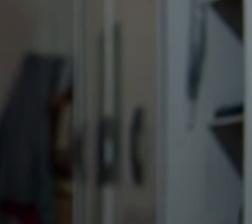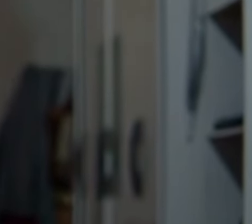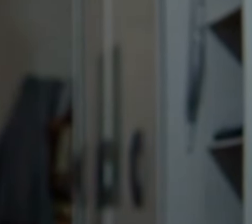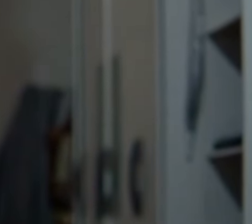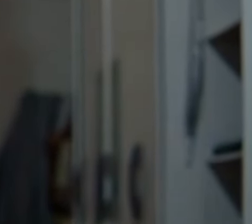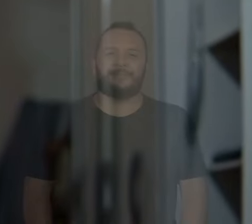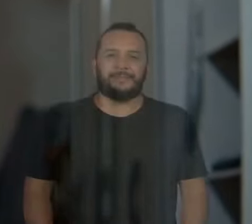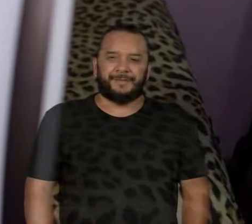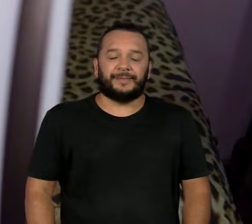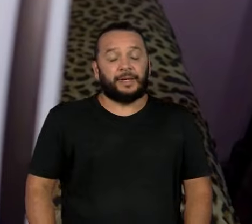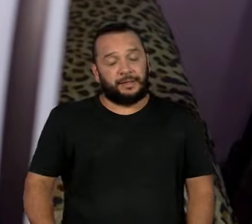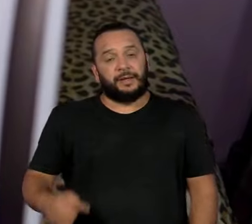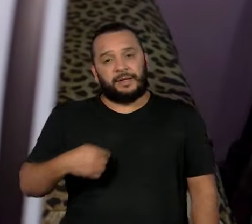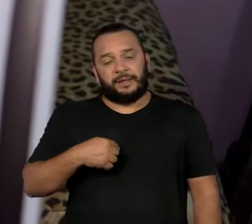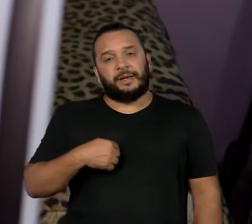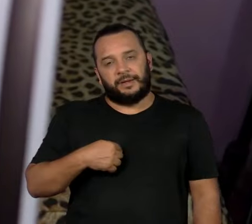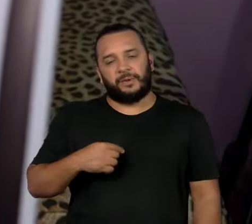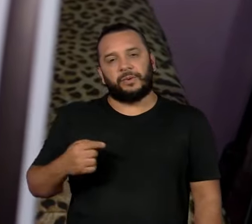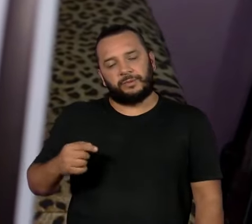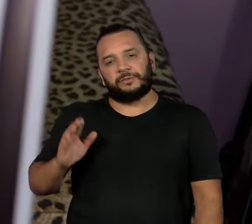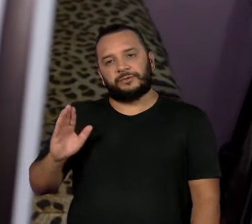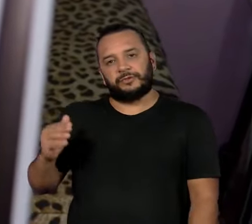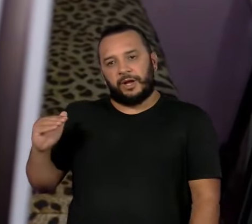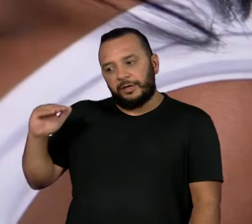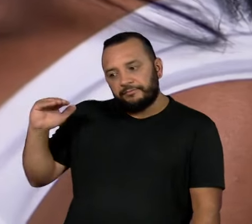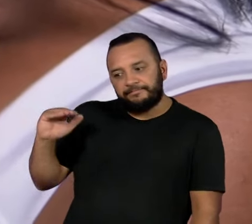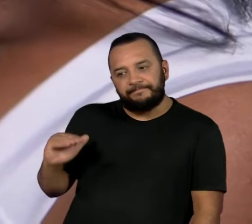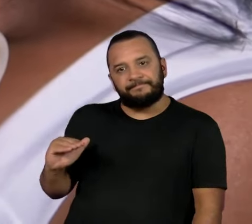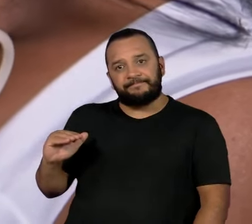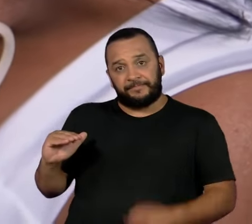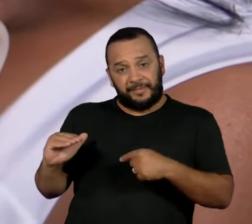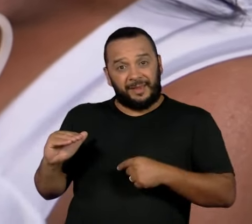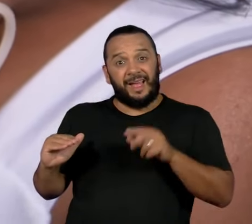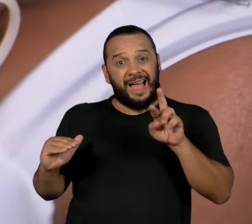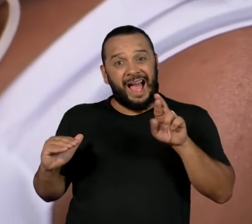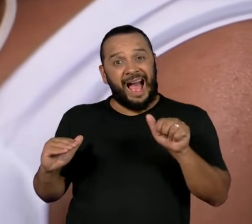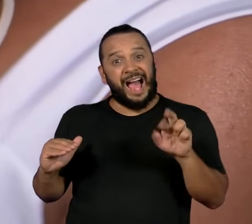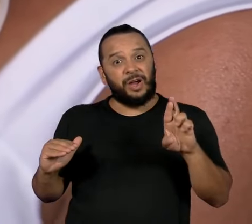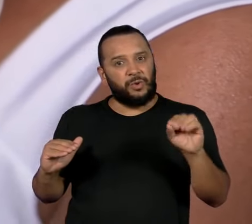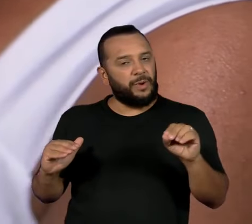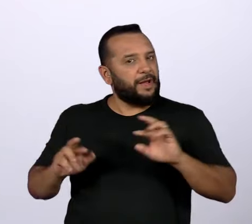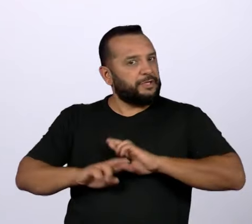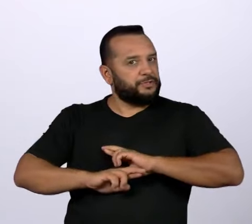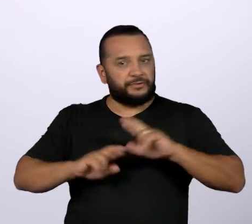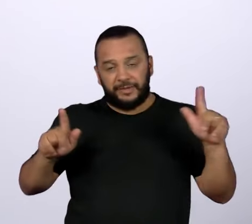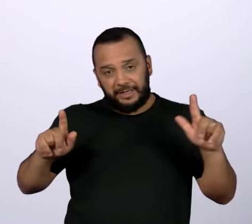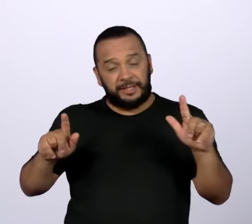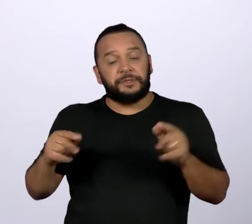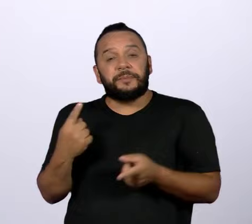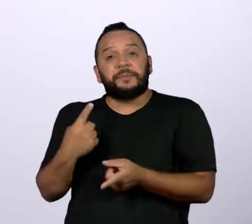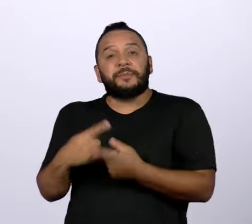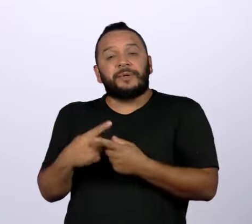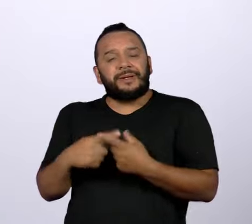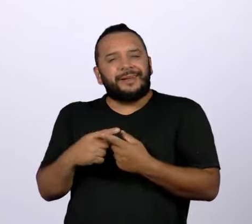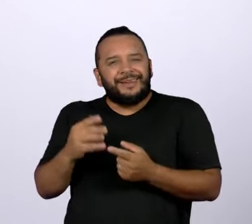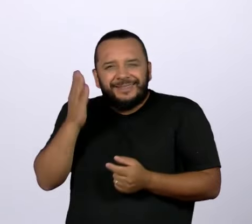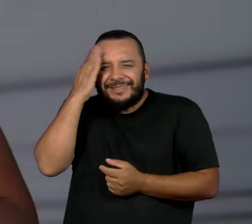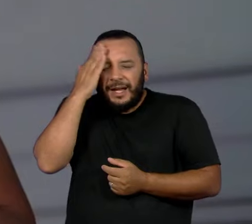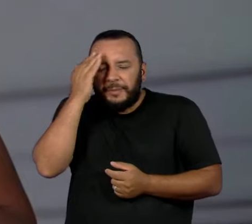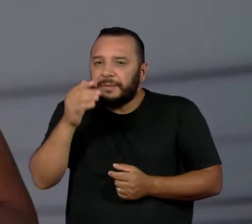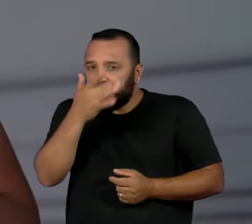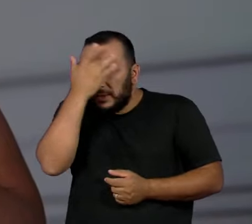O nanismo raro, no caso que é o meu, é o que não é com acondroplasia. Que a acondroplasia, sempre quem